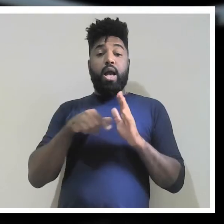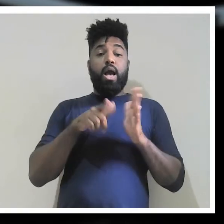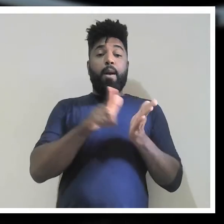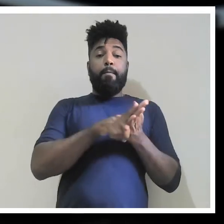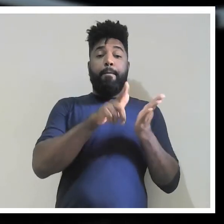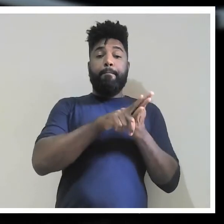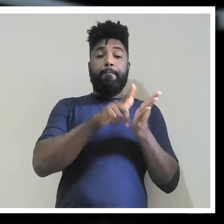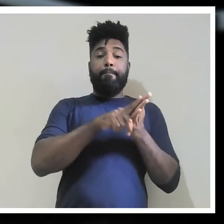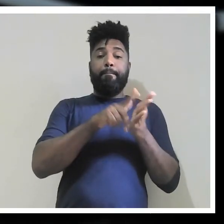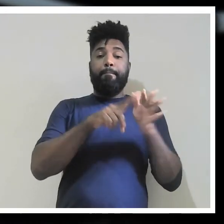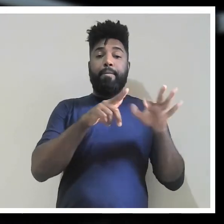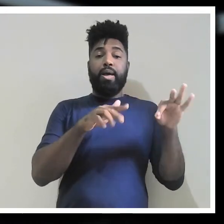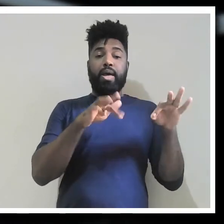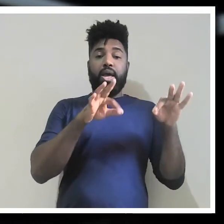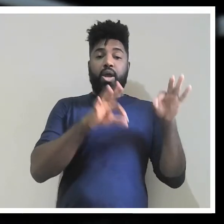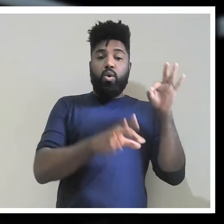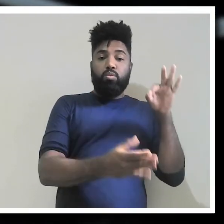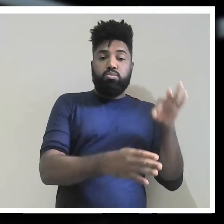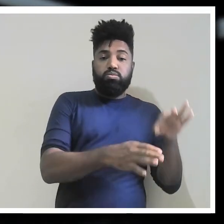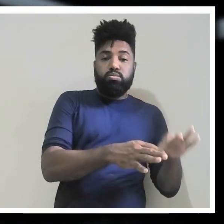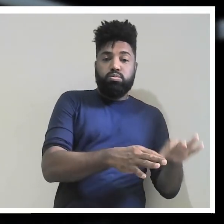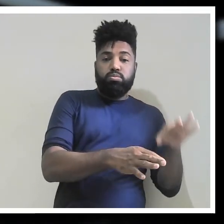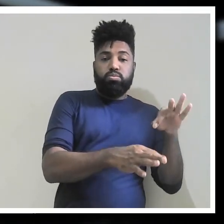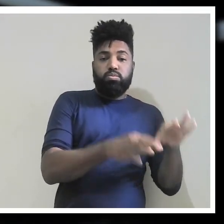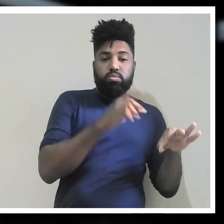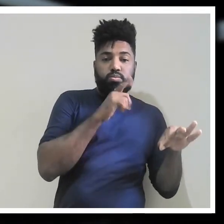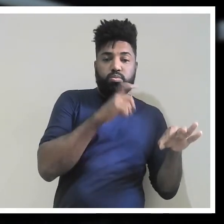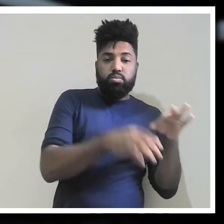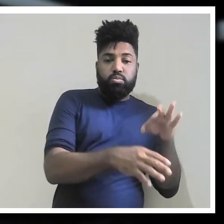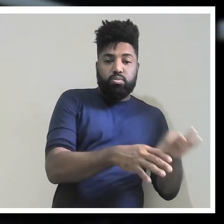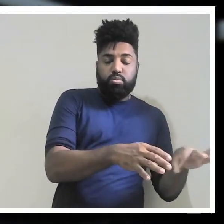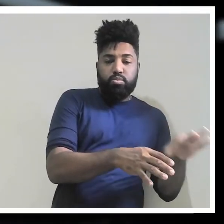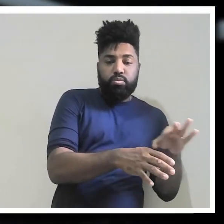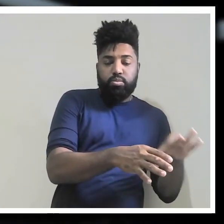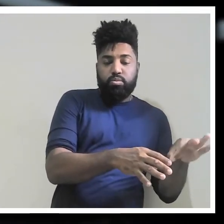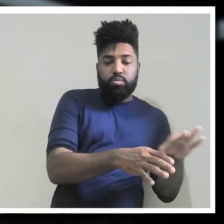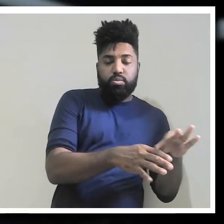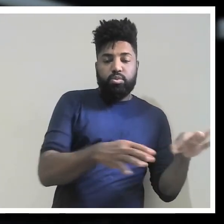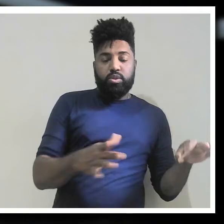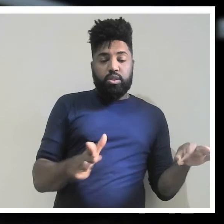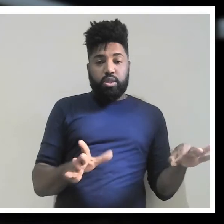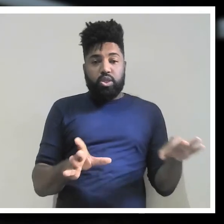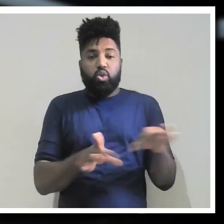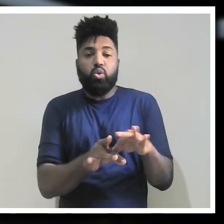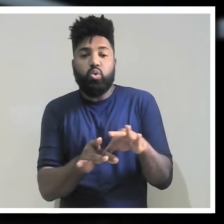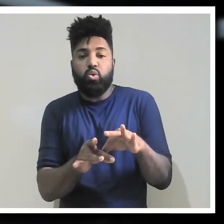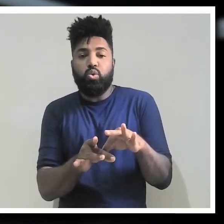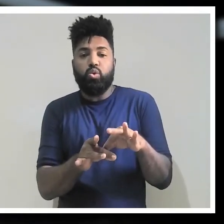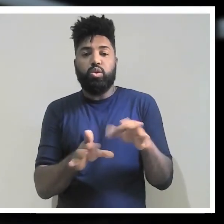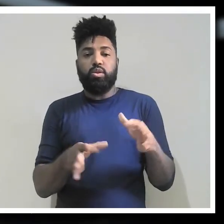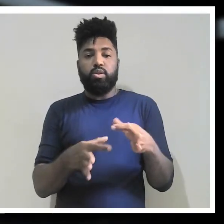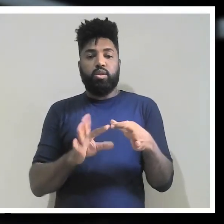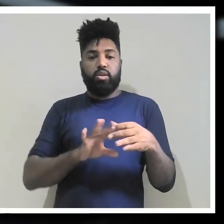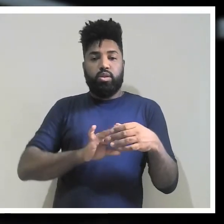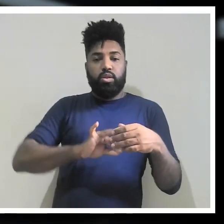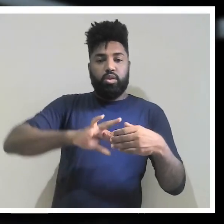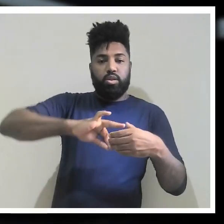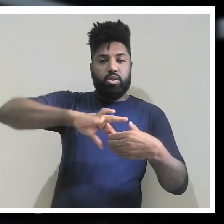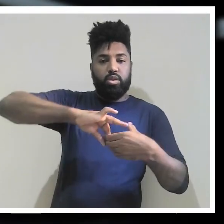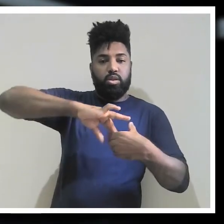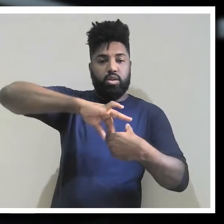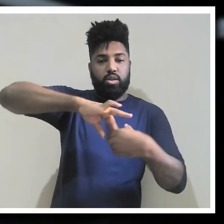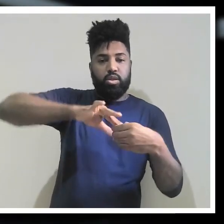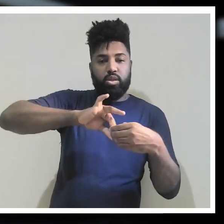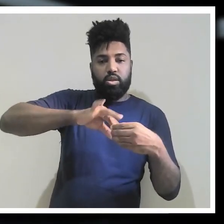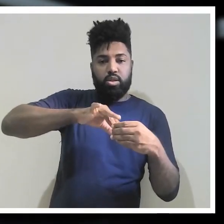fique todo grudado no funil de Büchner. E depois nós colocamos o material que precisa ser filtrado e deixamos com que o vácuo